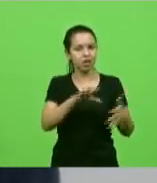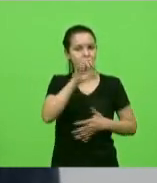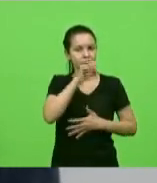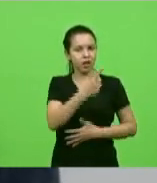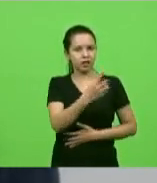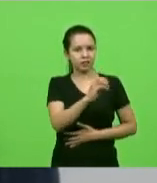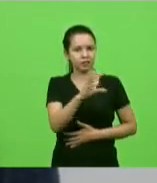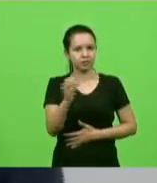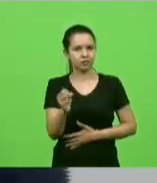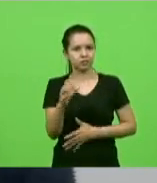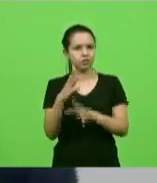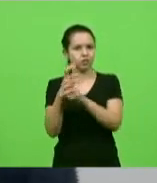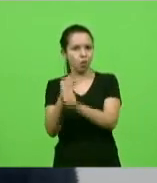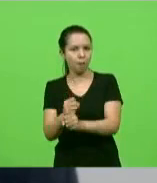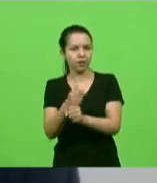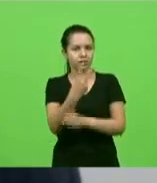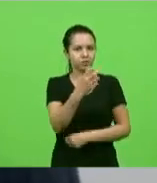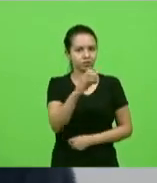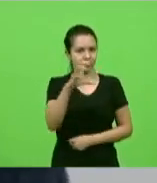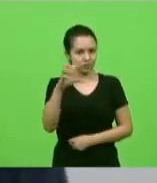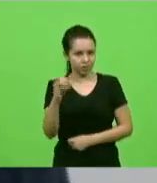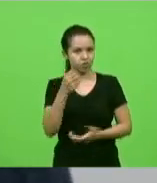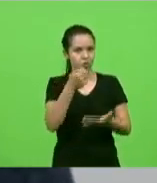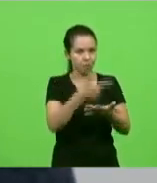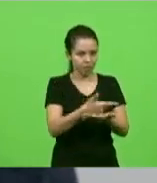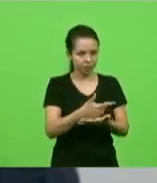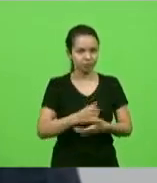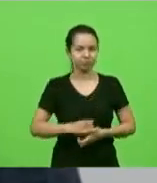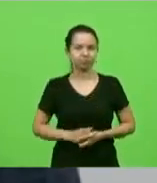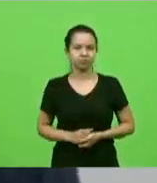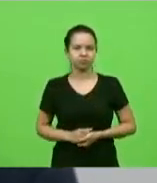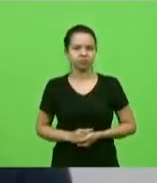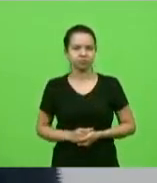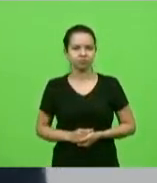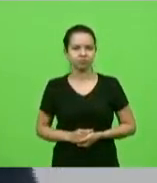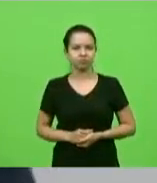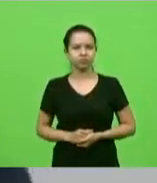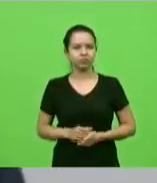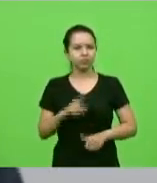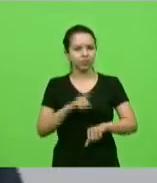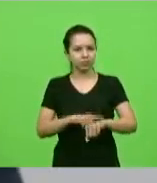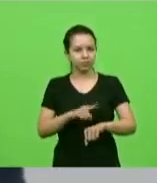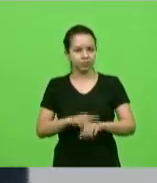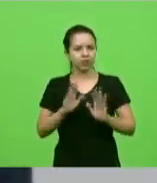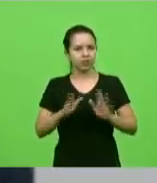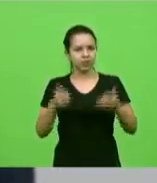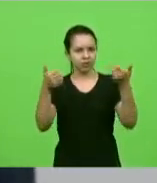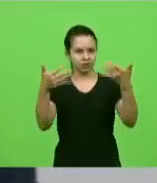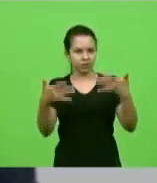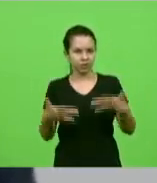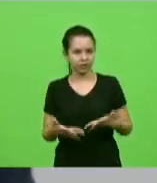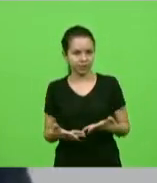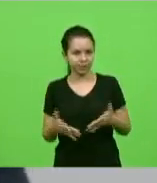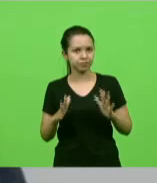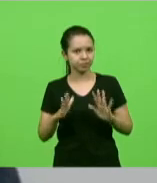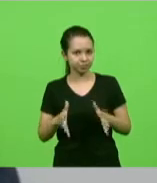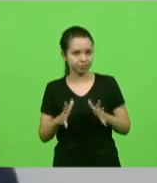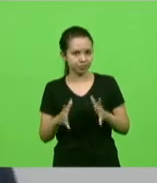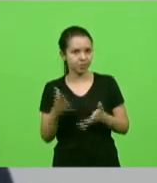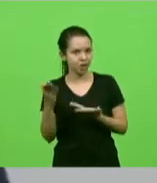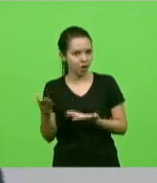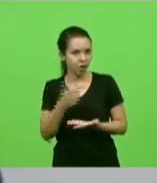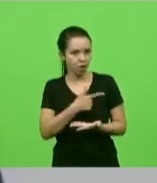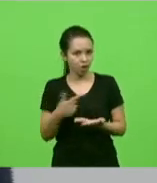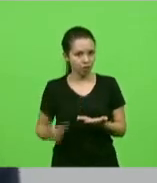respiradores, do total de 200 adquiridos. Nesta ocasião, como já frisado alhures, o senhor